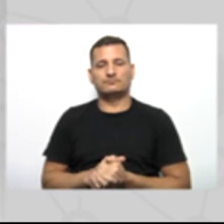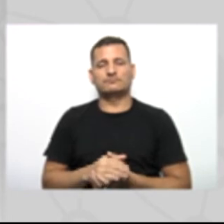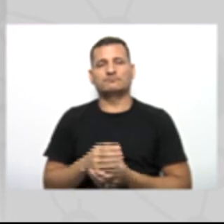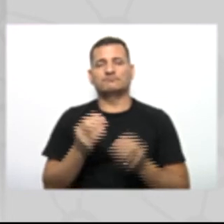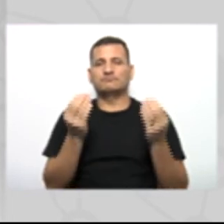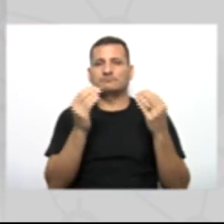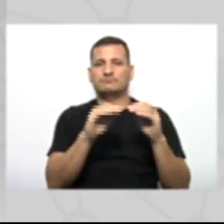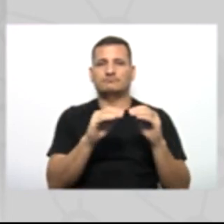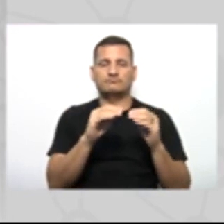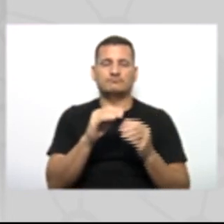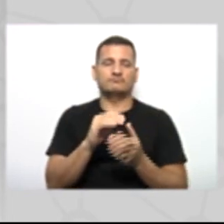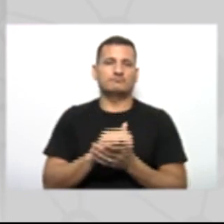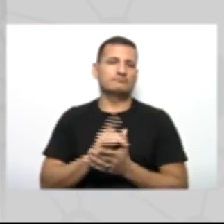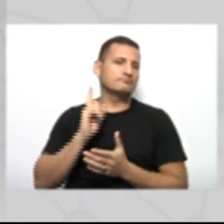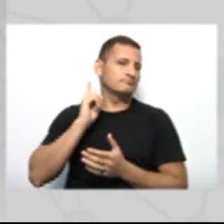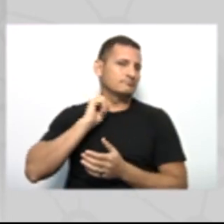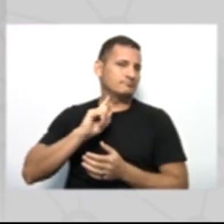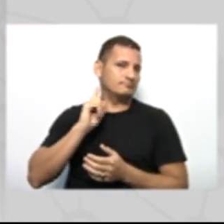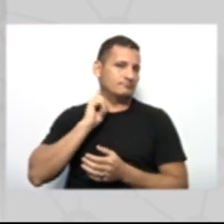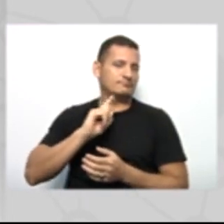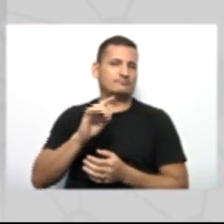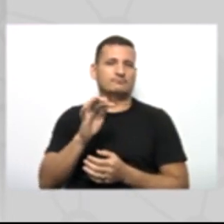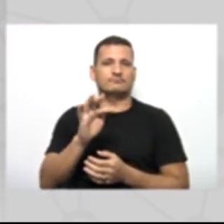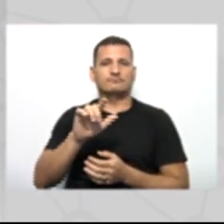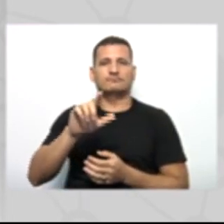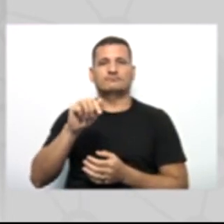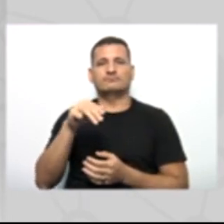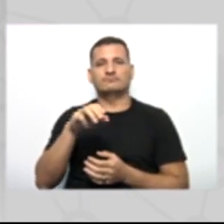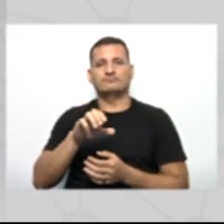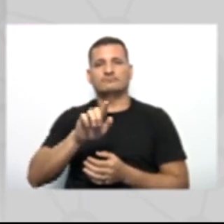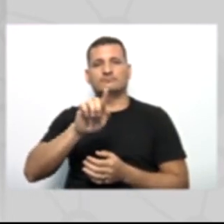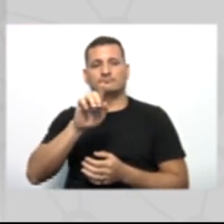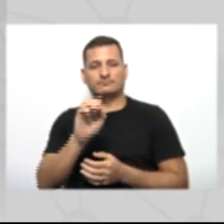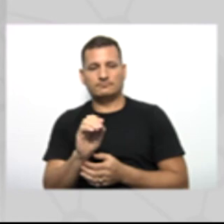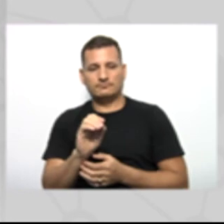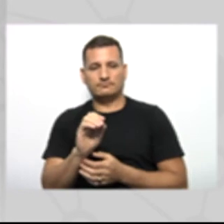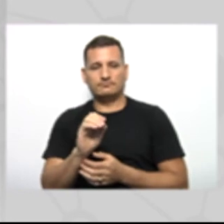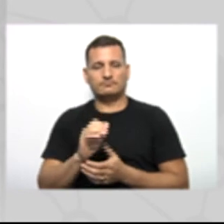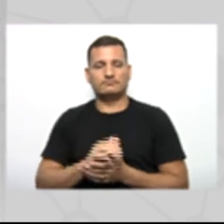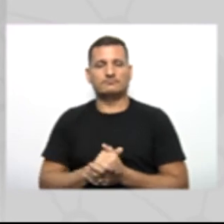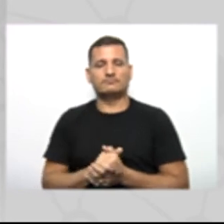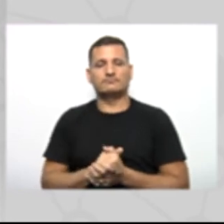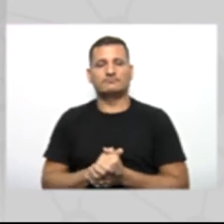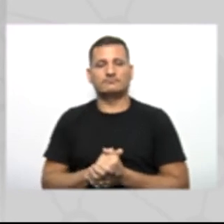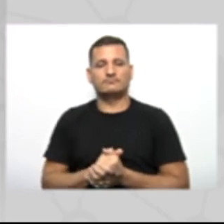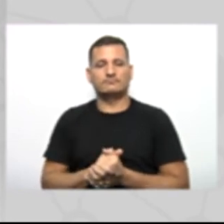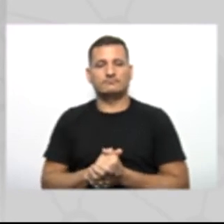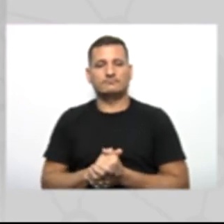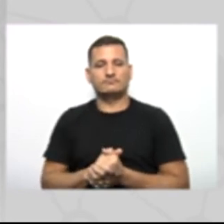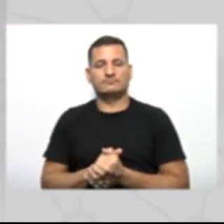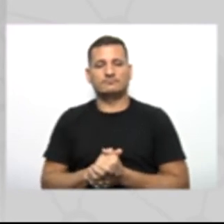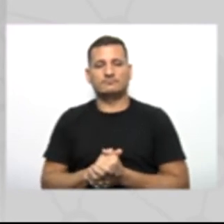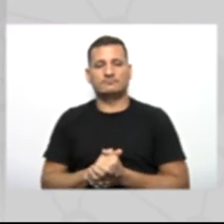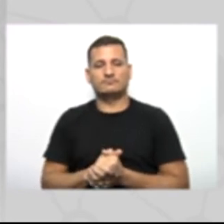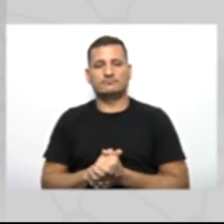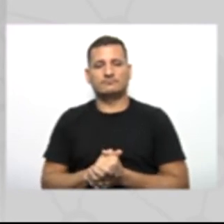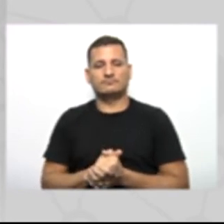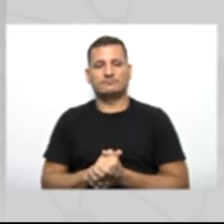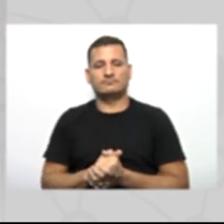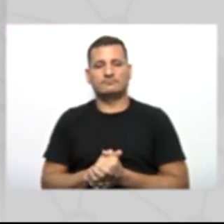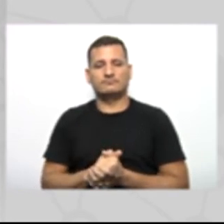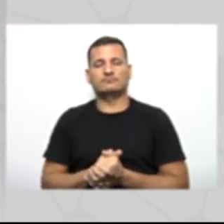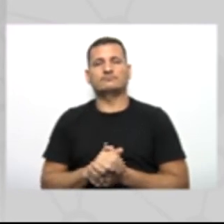Flamengo, que vai ser uma classe filha. Eu vou dizer que essa classe Flamengo também vai